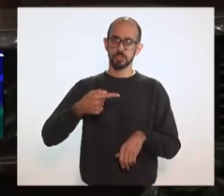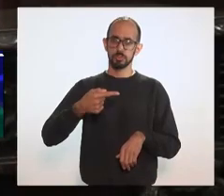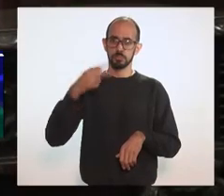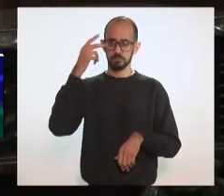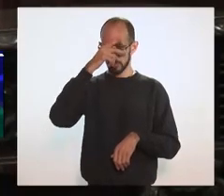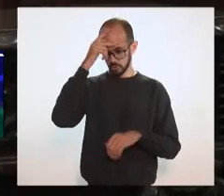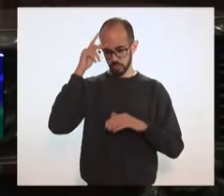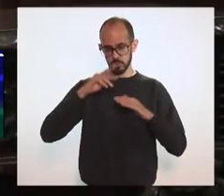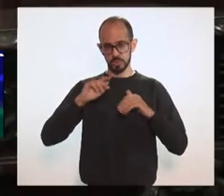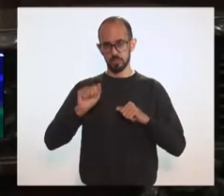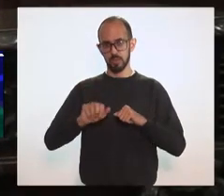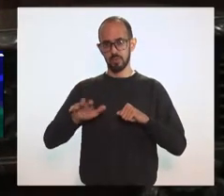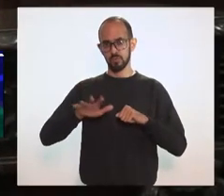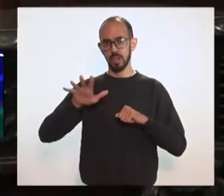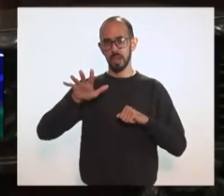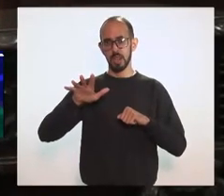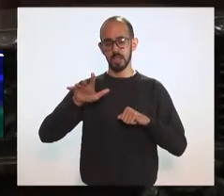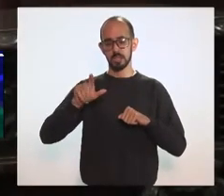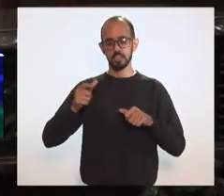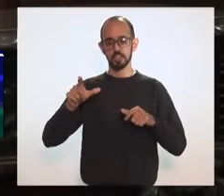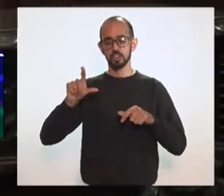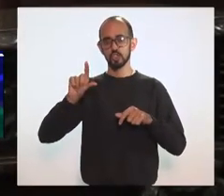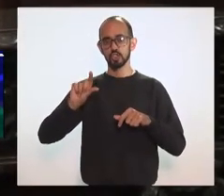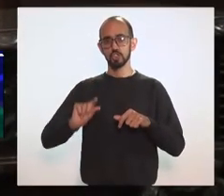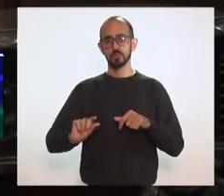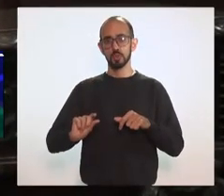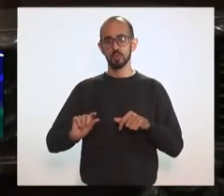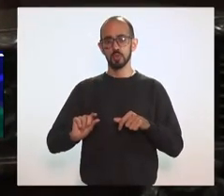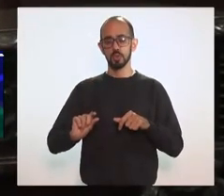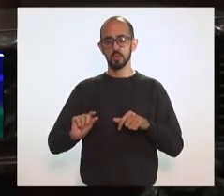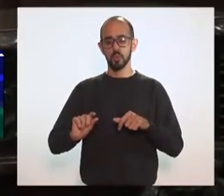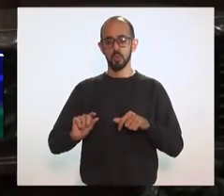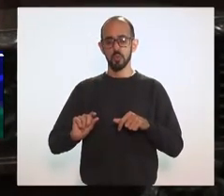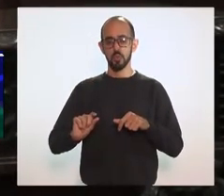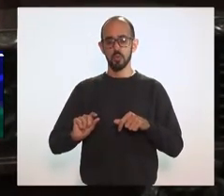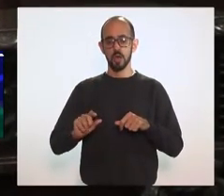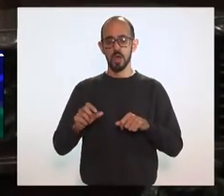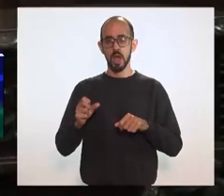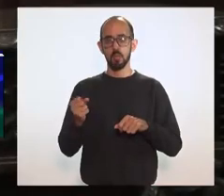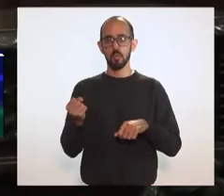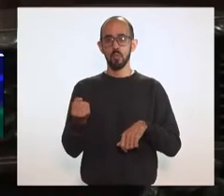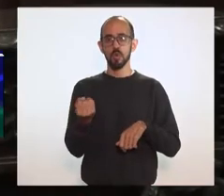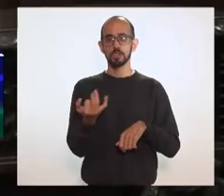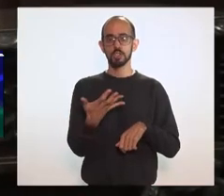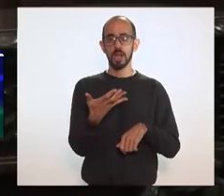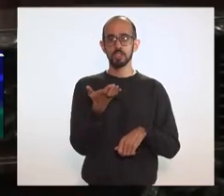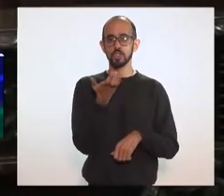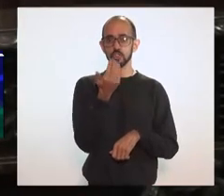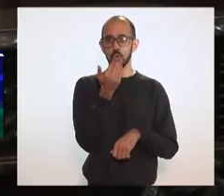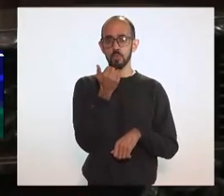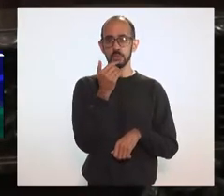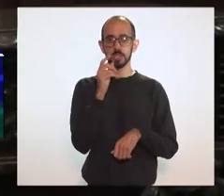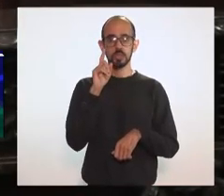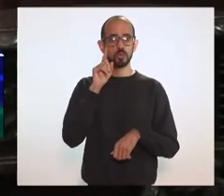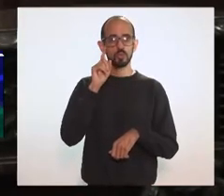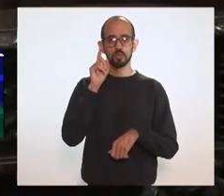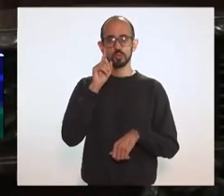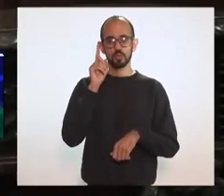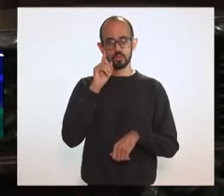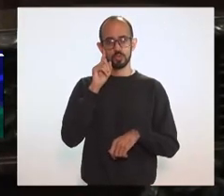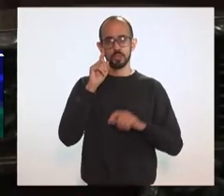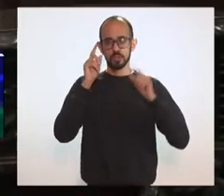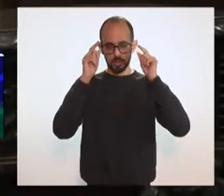de favela reduziram o número de alimentações ao dia.